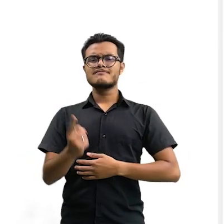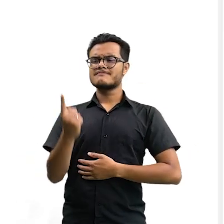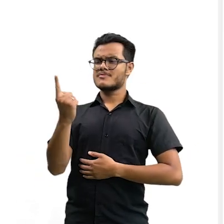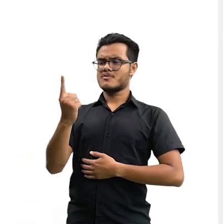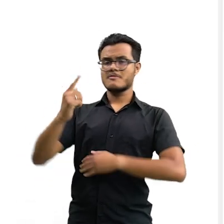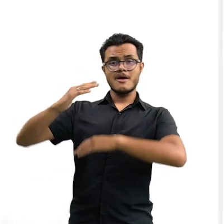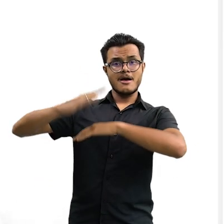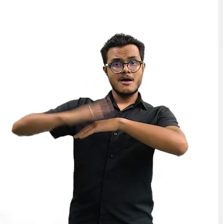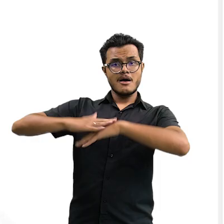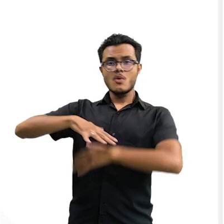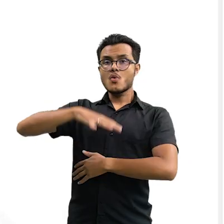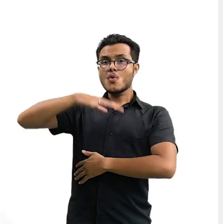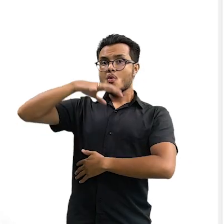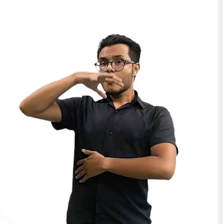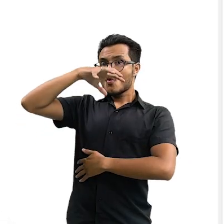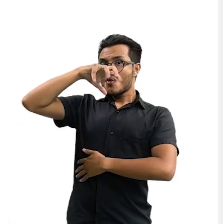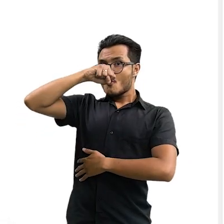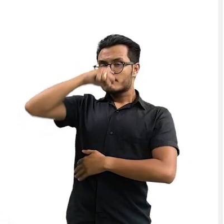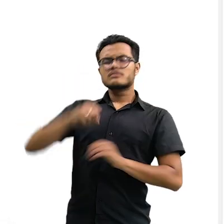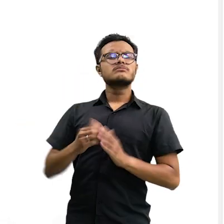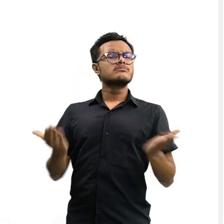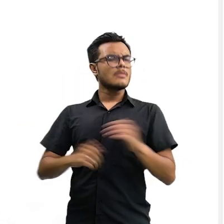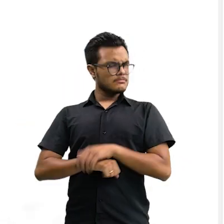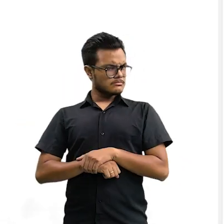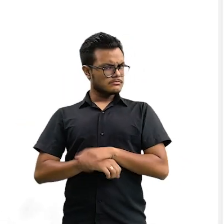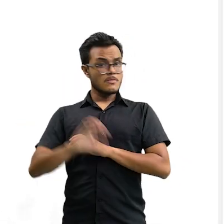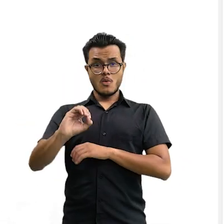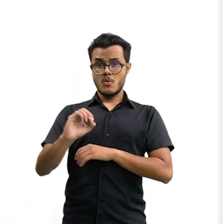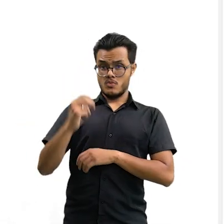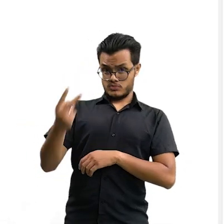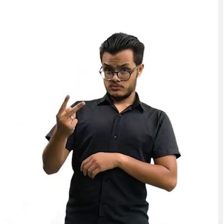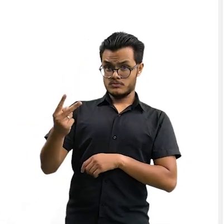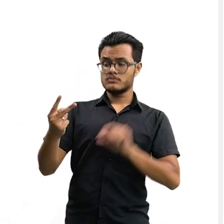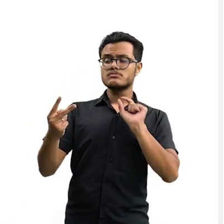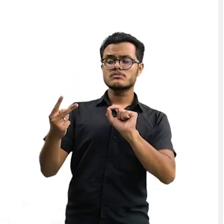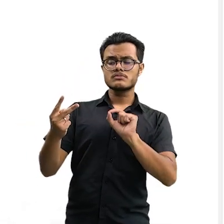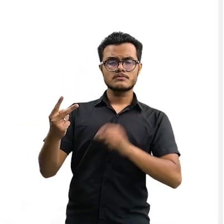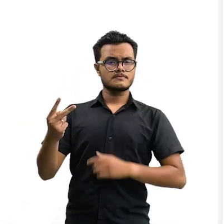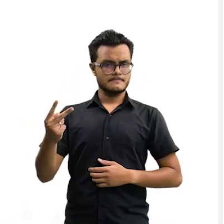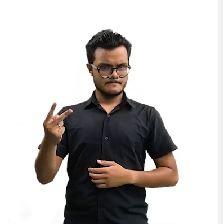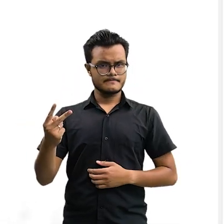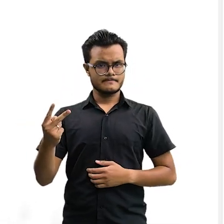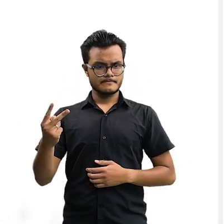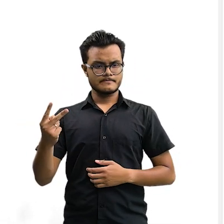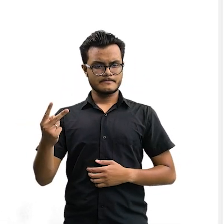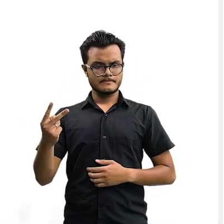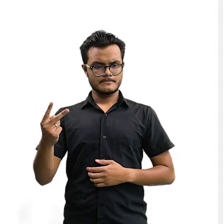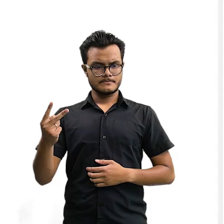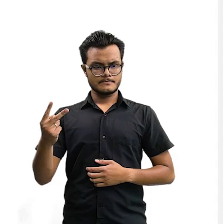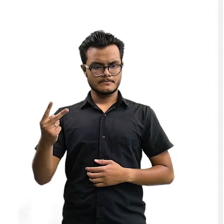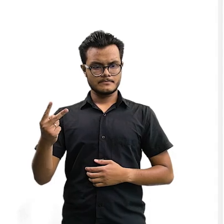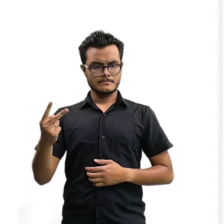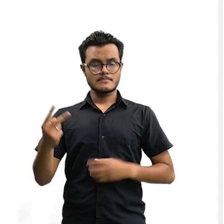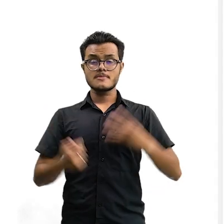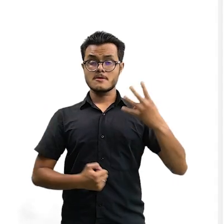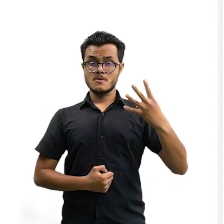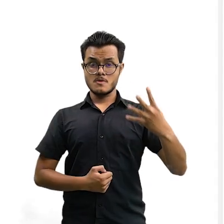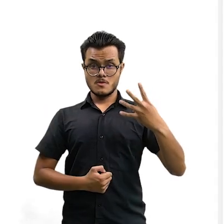de gás. No caso, o oxigênio, ele transporta, então,